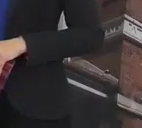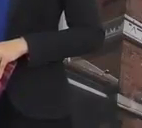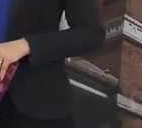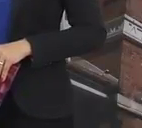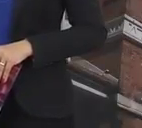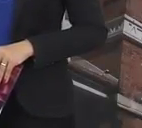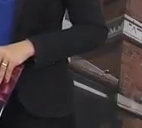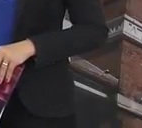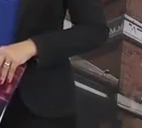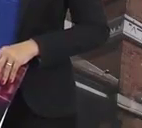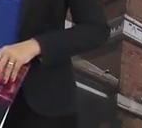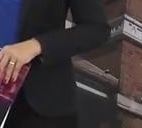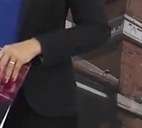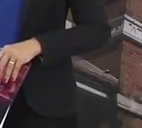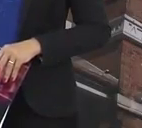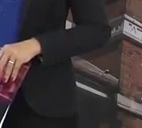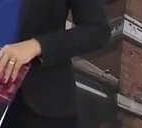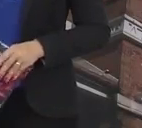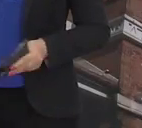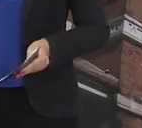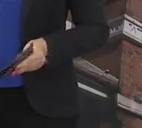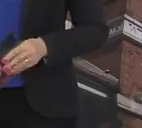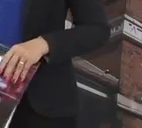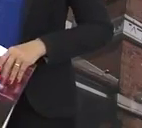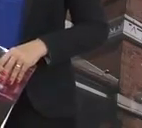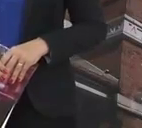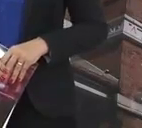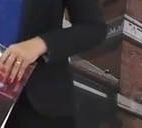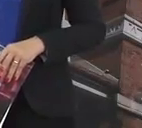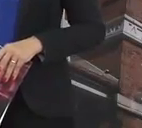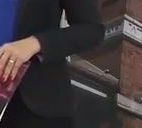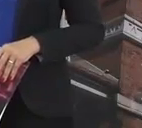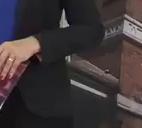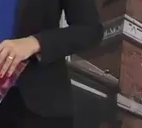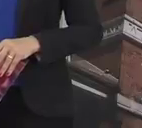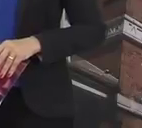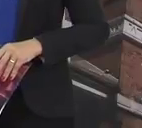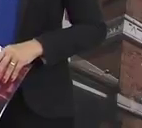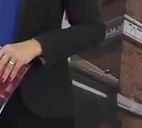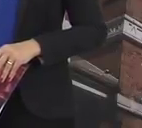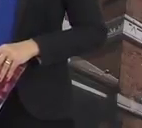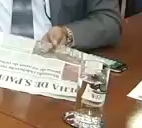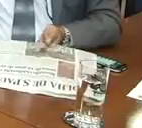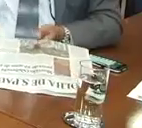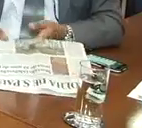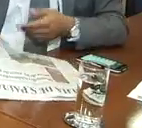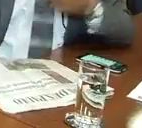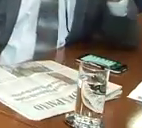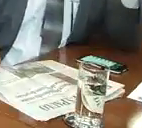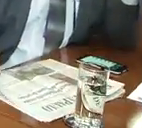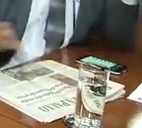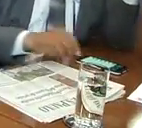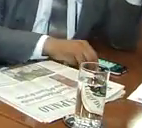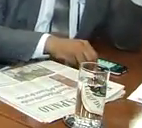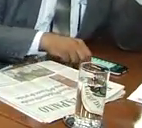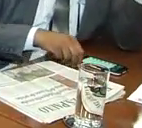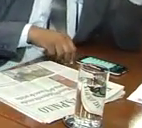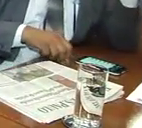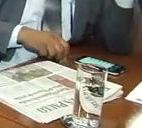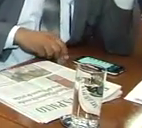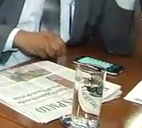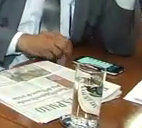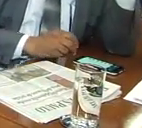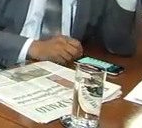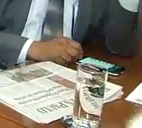Vereador pede mudança no mês de pagamento de IPTU para facilitar as contas dos contribuintes. Confira. Durante sessão ordinária, o vereador